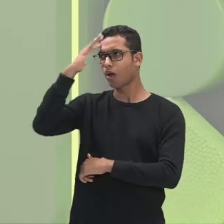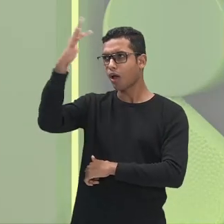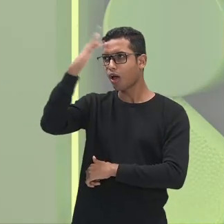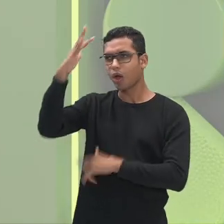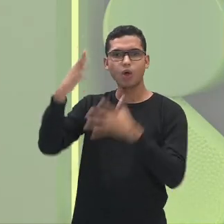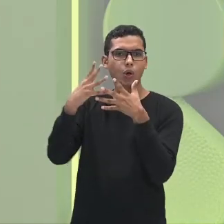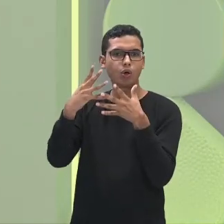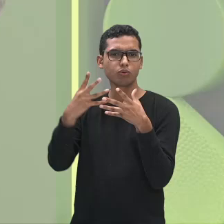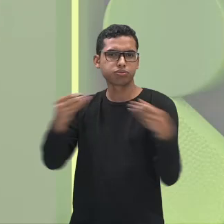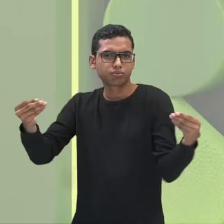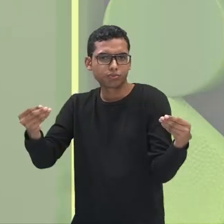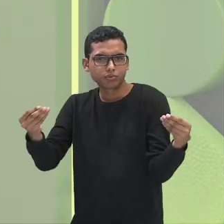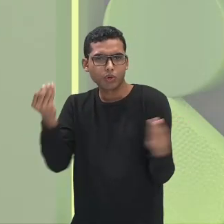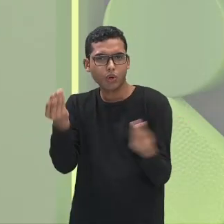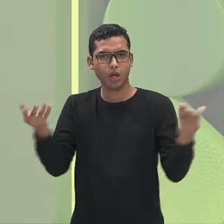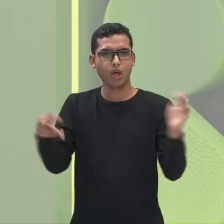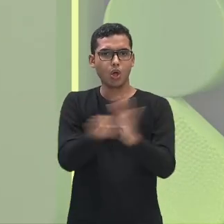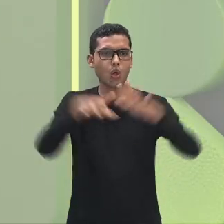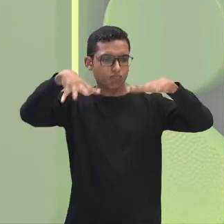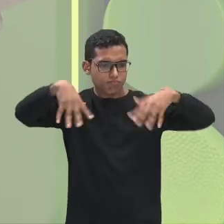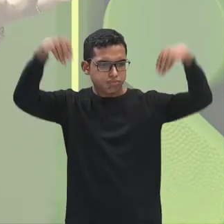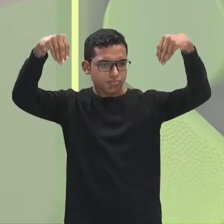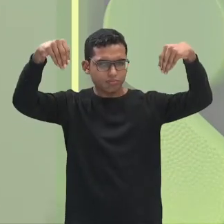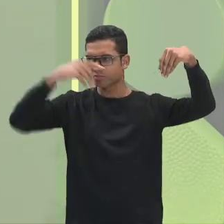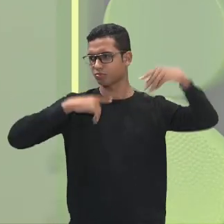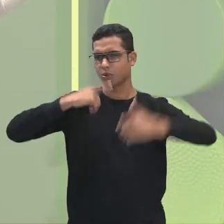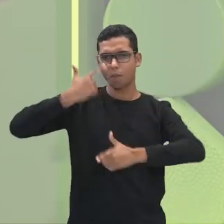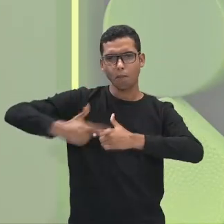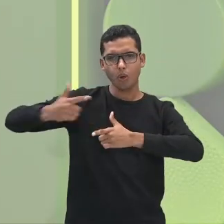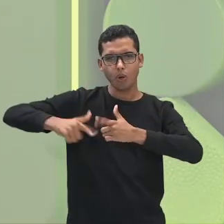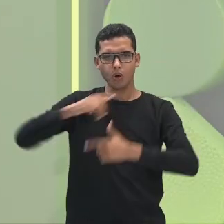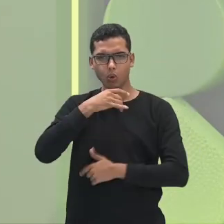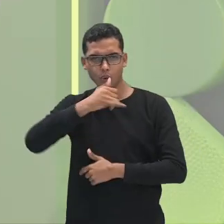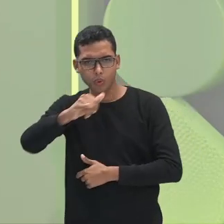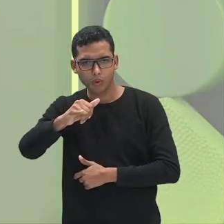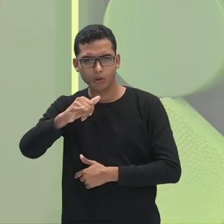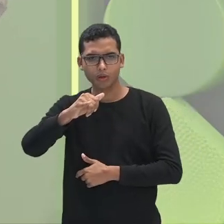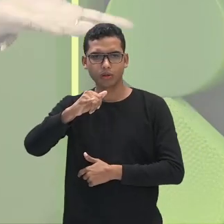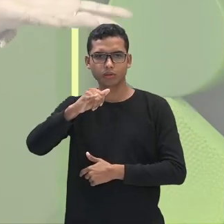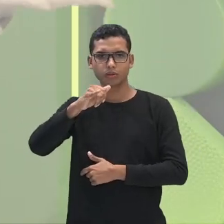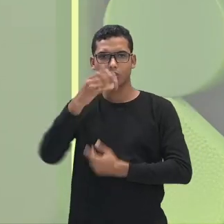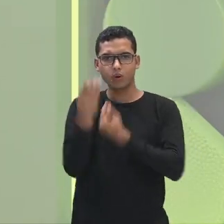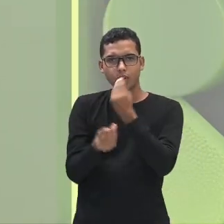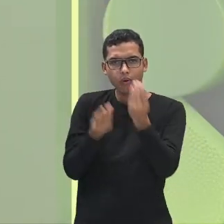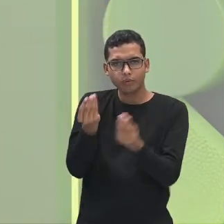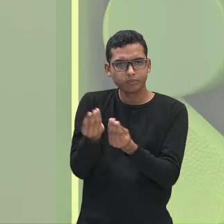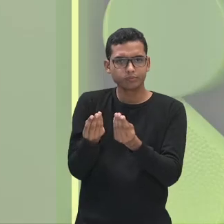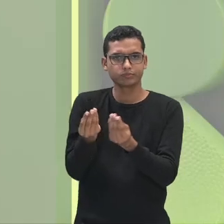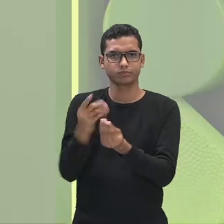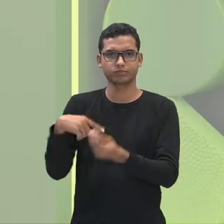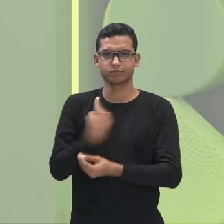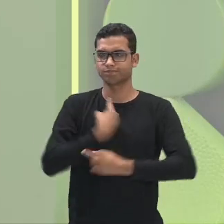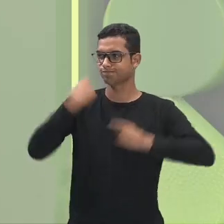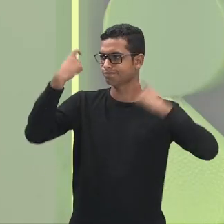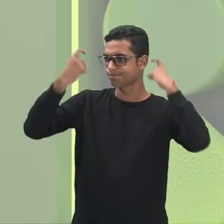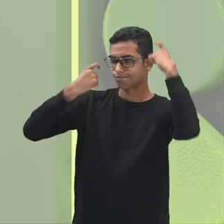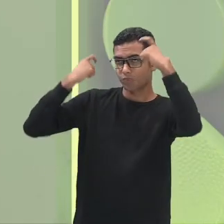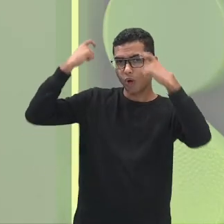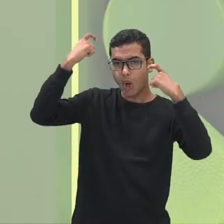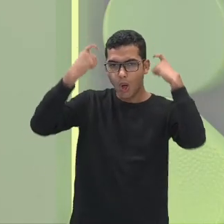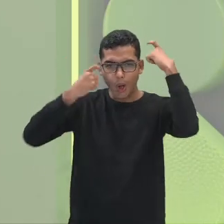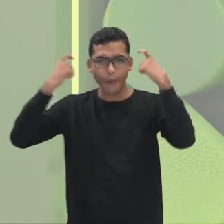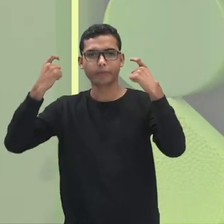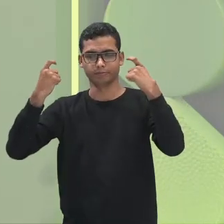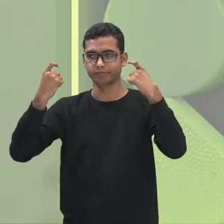aqui conosco, o que iríamos fazer? Ia ser um pega para capar, ou seja, nós teríamos que